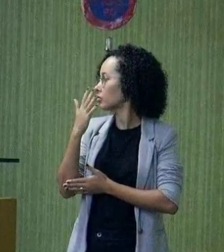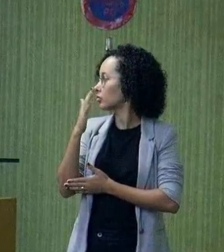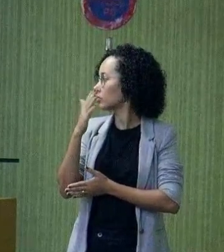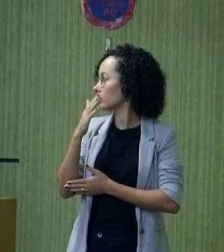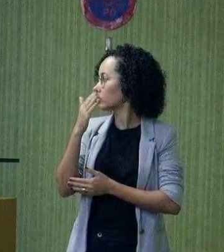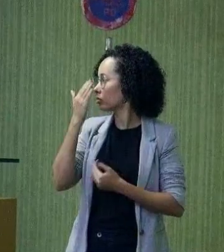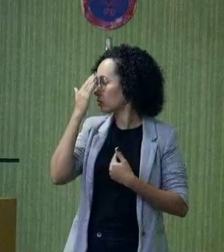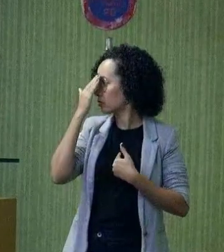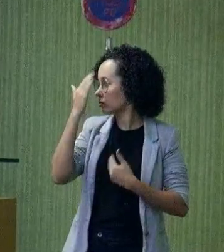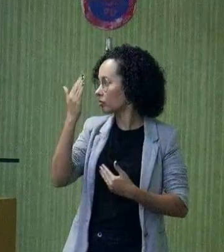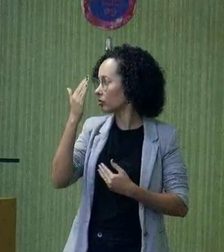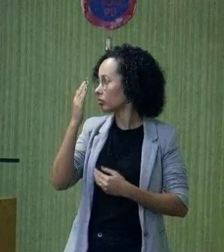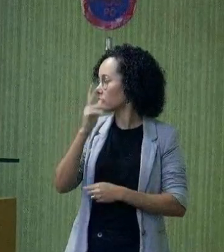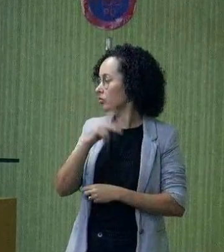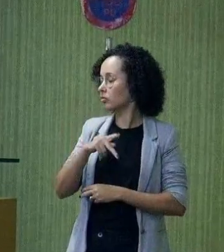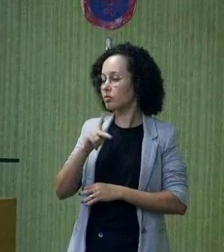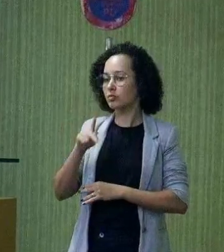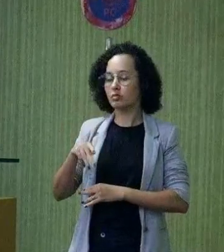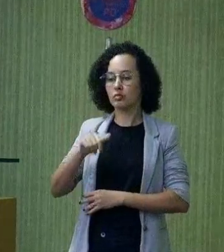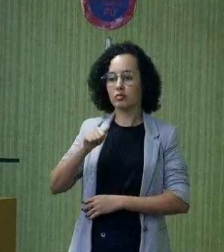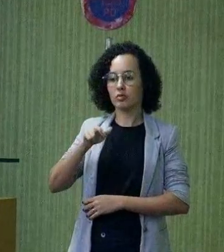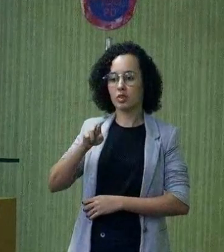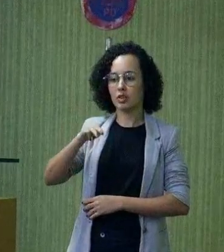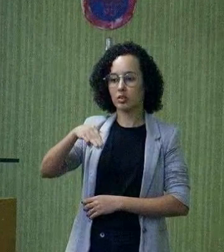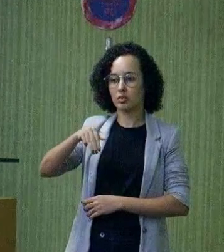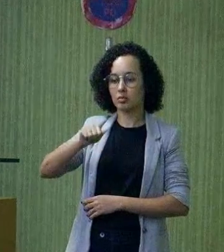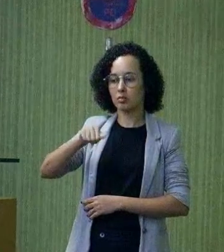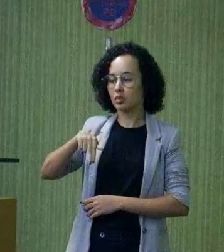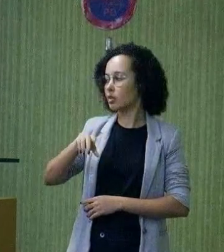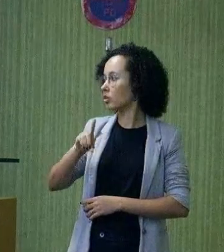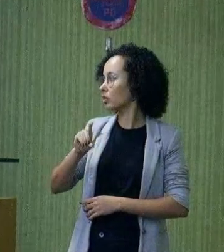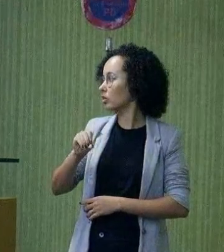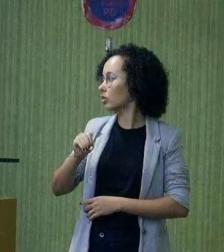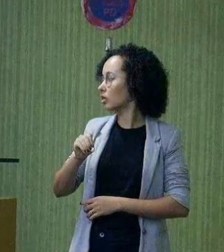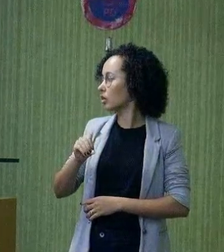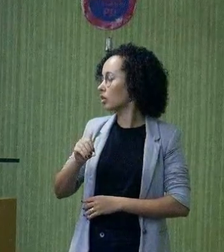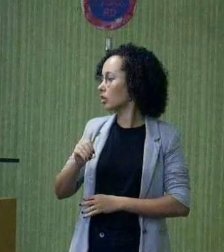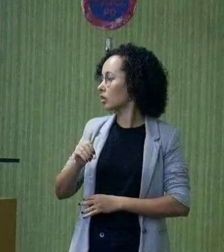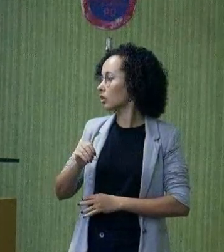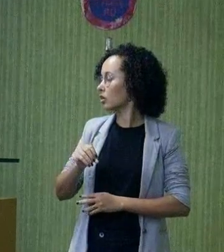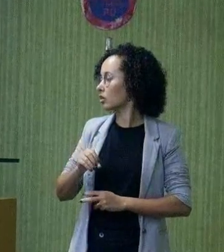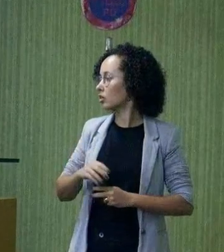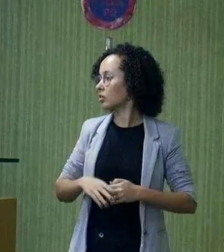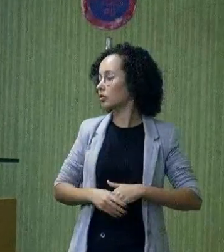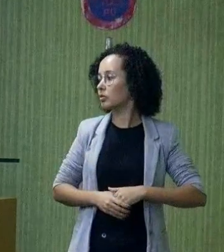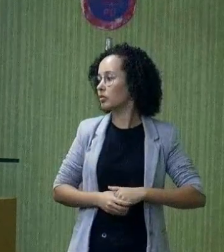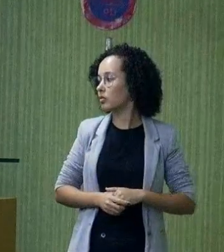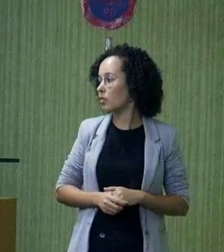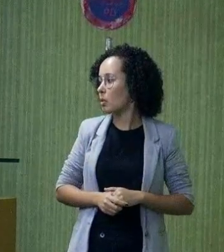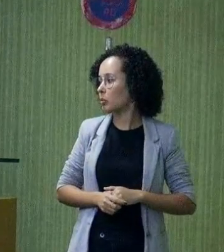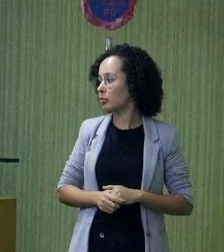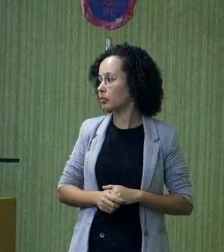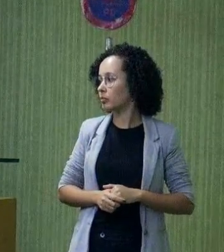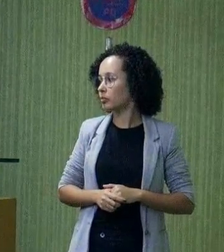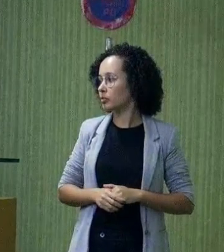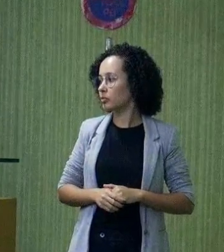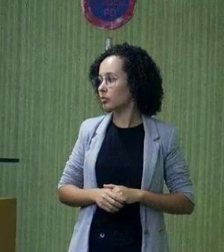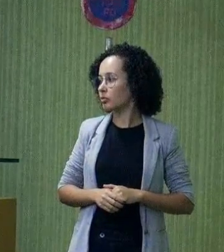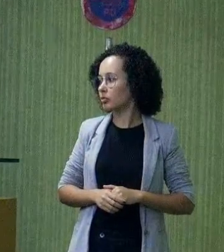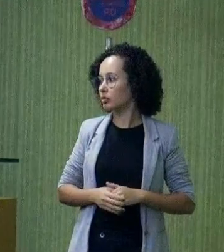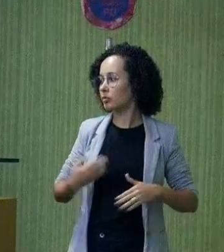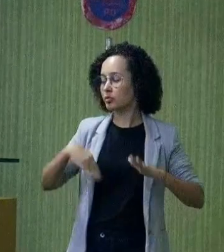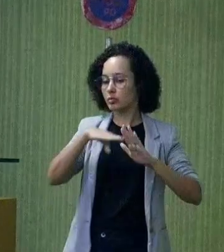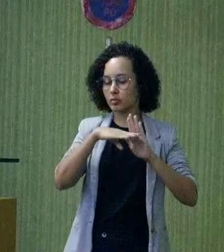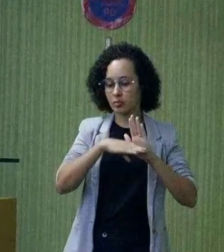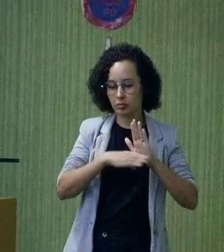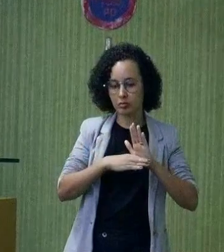muito obrigada Professor Armando pela apresentação ainda tá com o plano realmente com foco